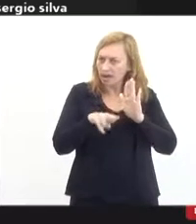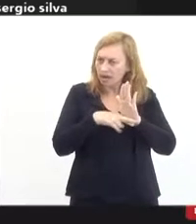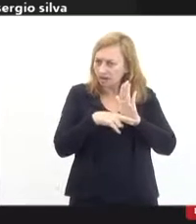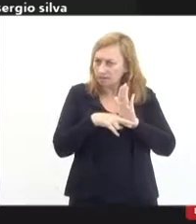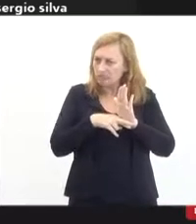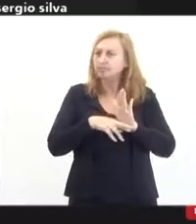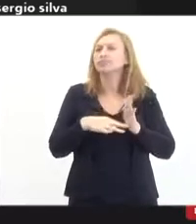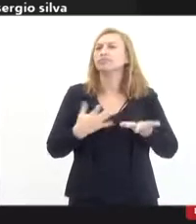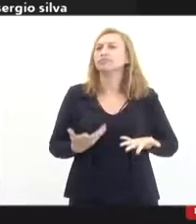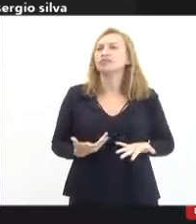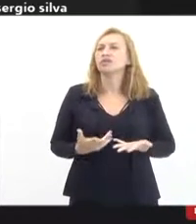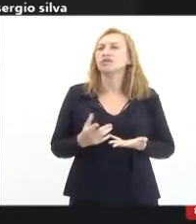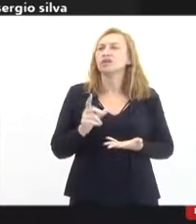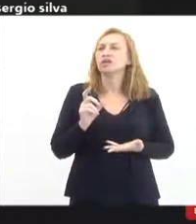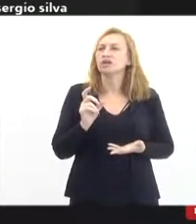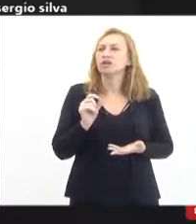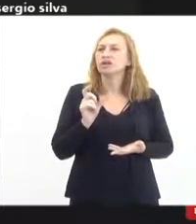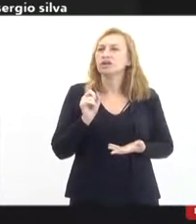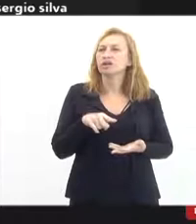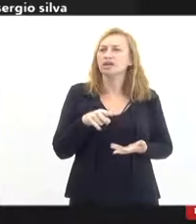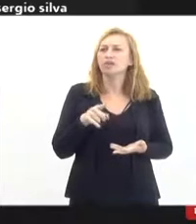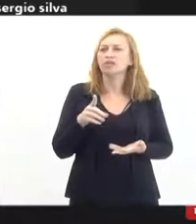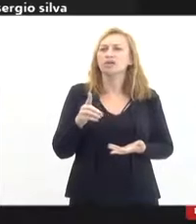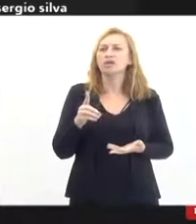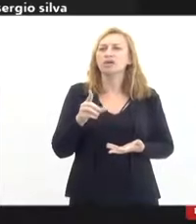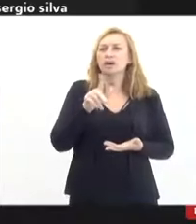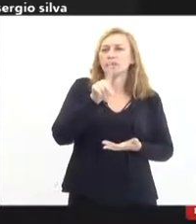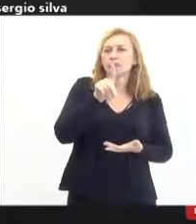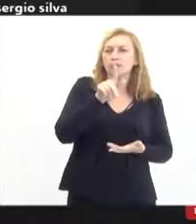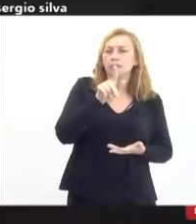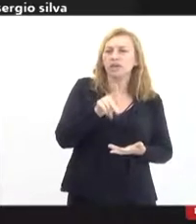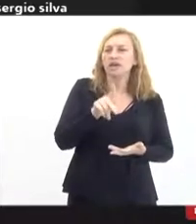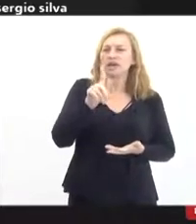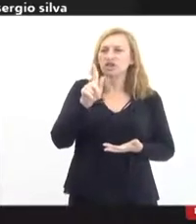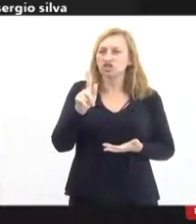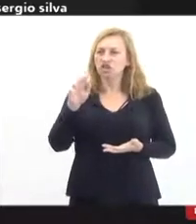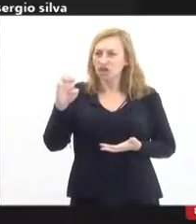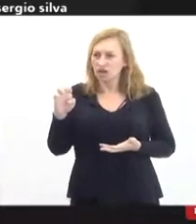rating, que é o adotado pela PGE,